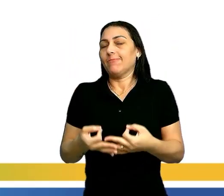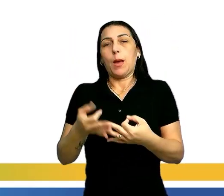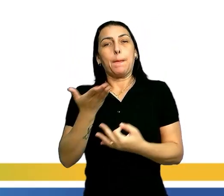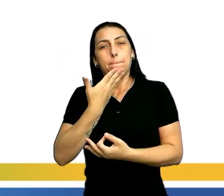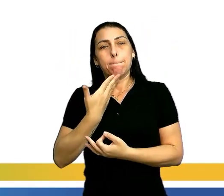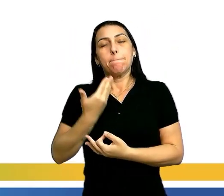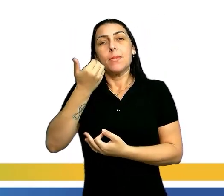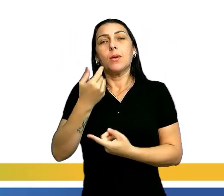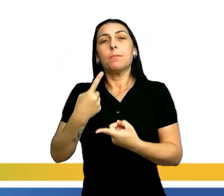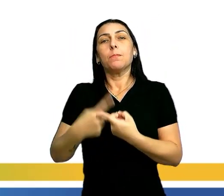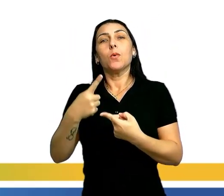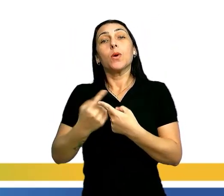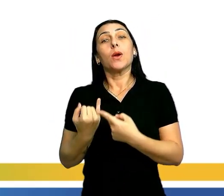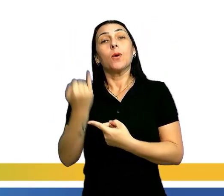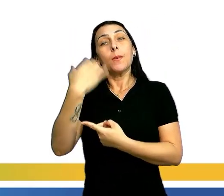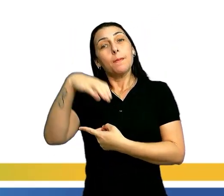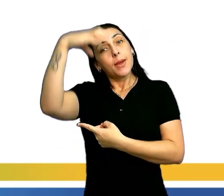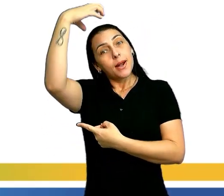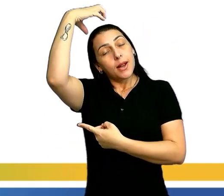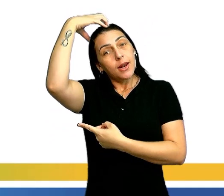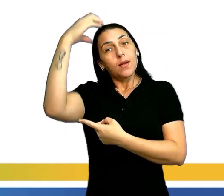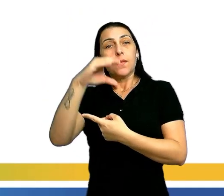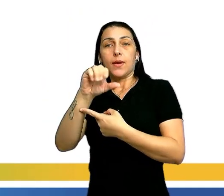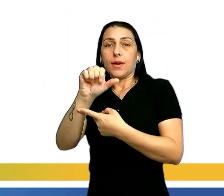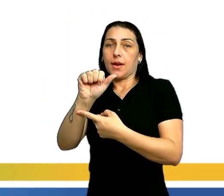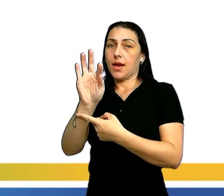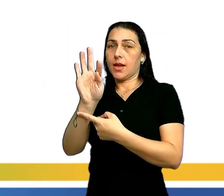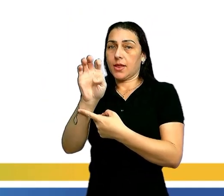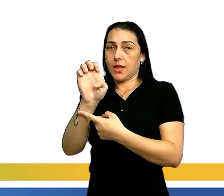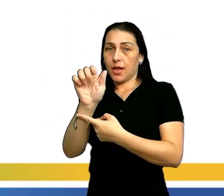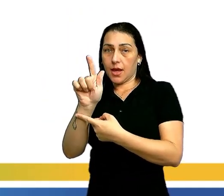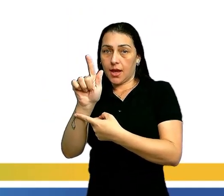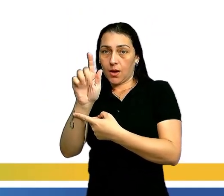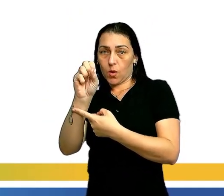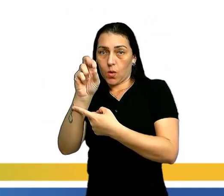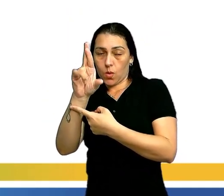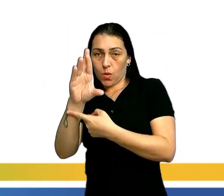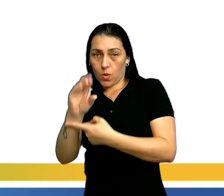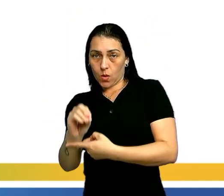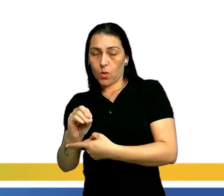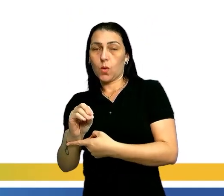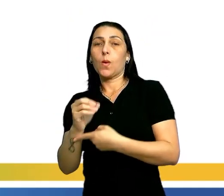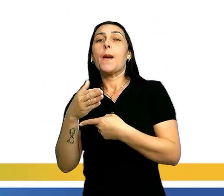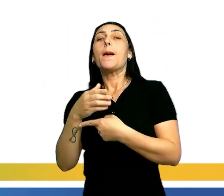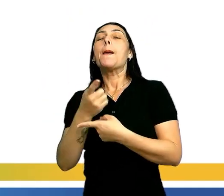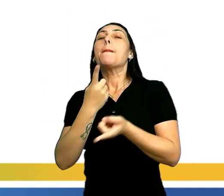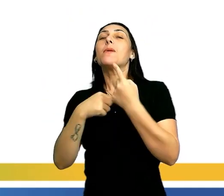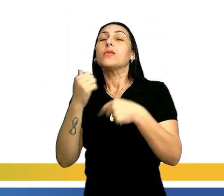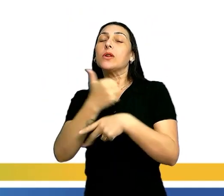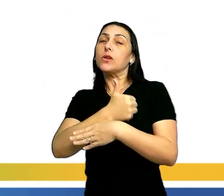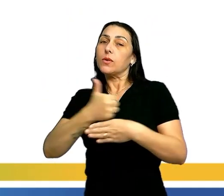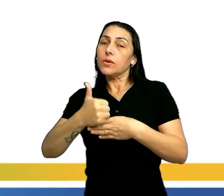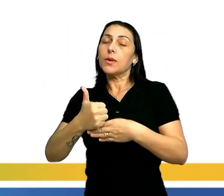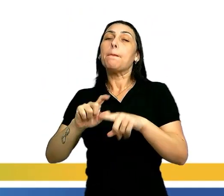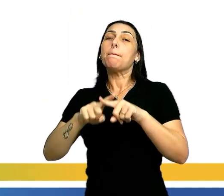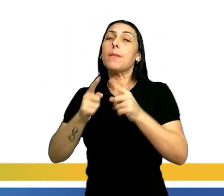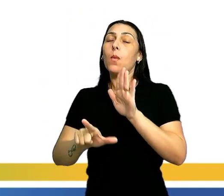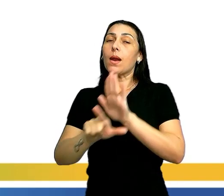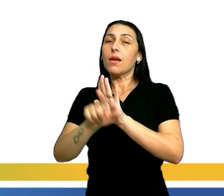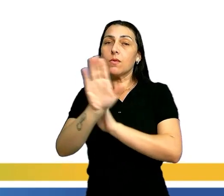melhor coisa, porque o imperativo categórico ele passa pela vontade, ele chega à ação moral, mas deveria ser uma